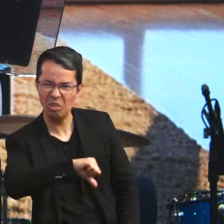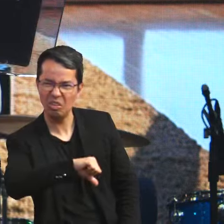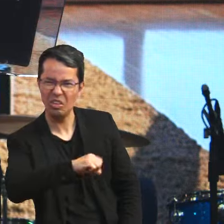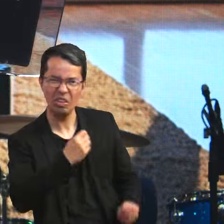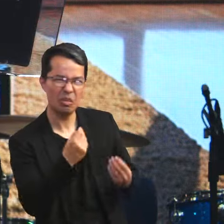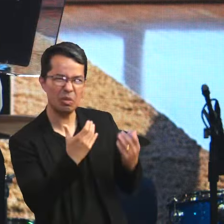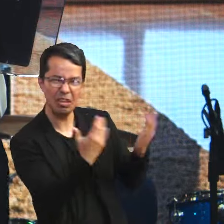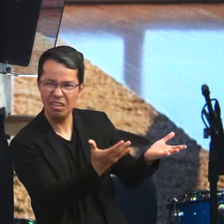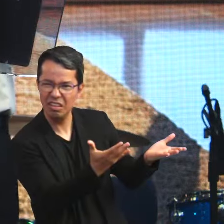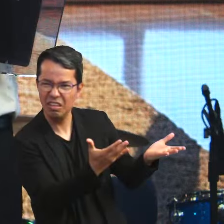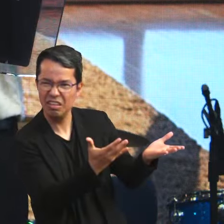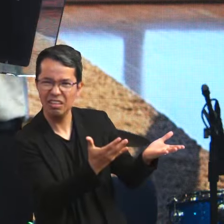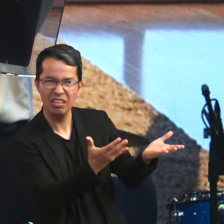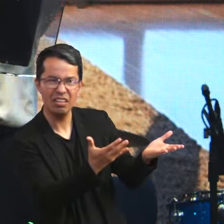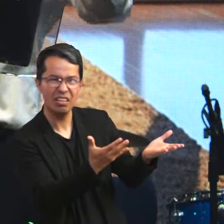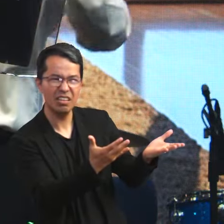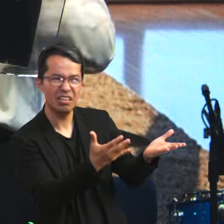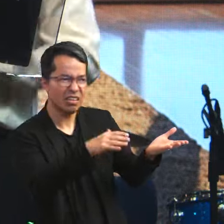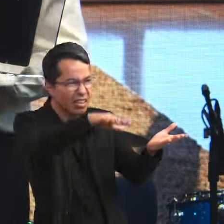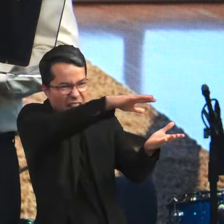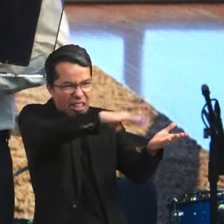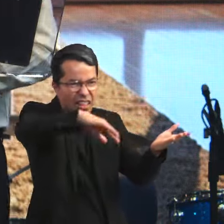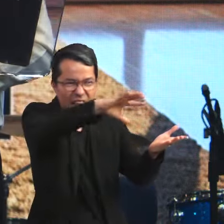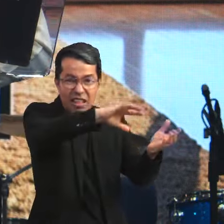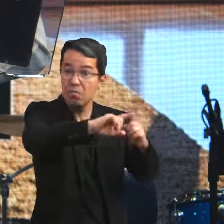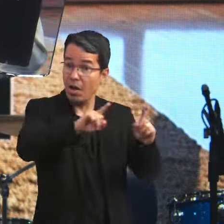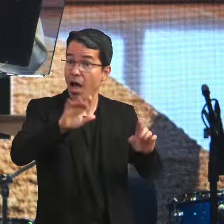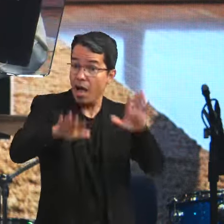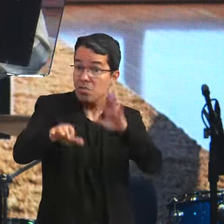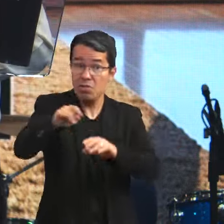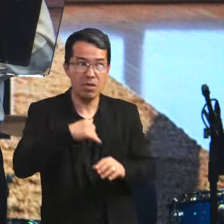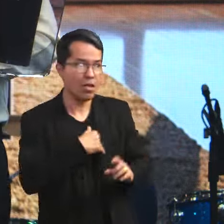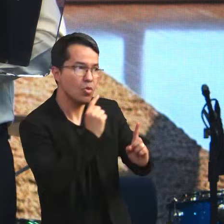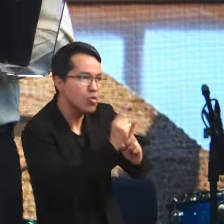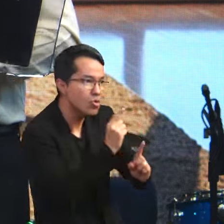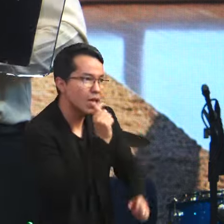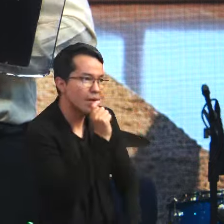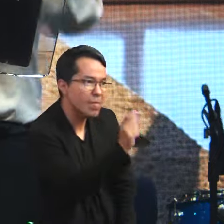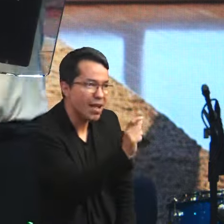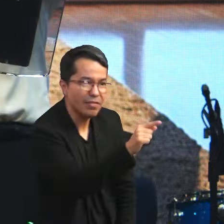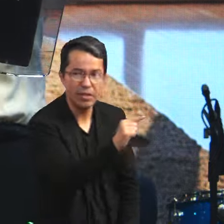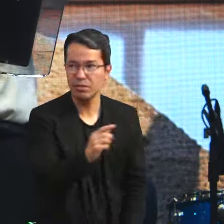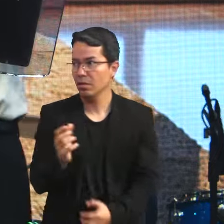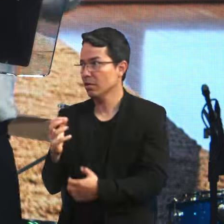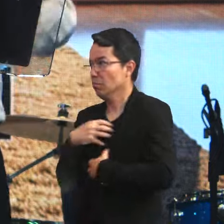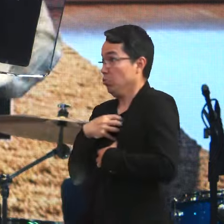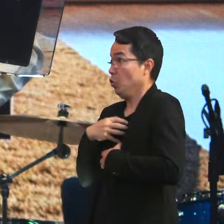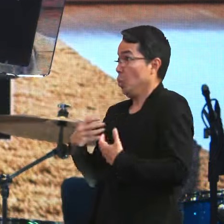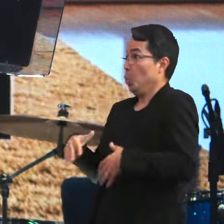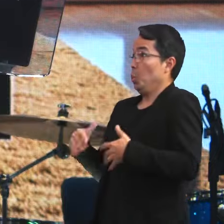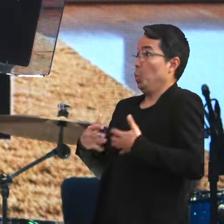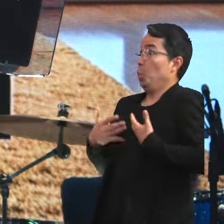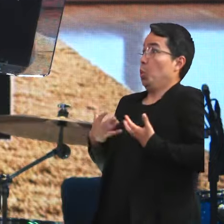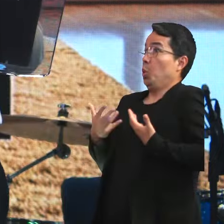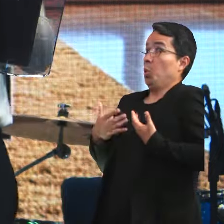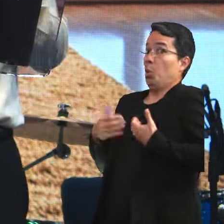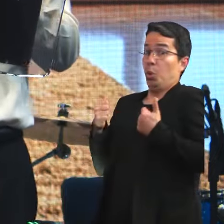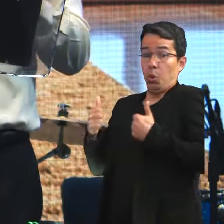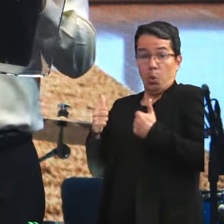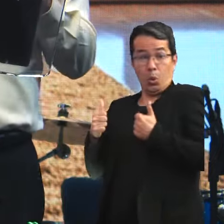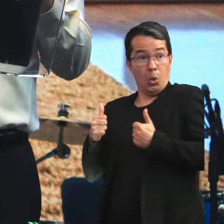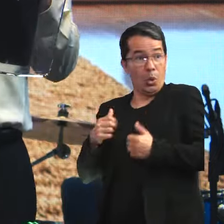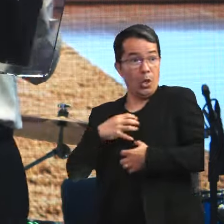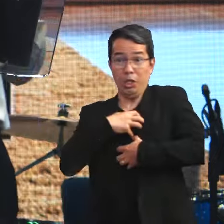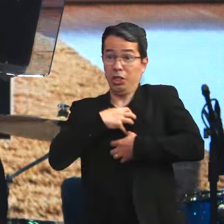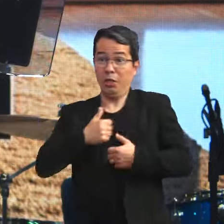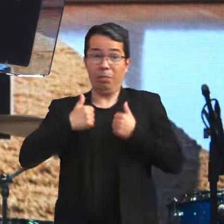ISO tamb está aqu toca também est aqueles a quem Deus toca que virão à